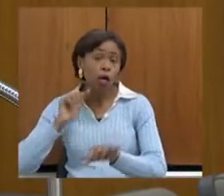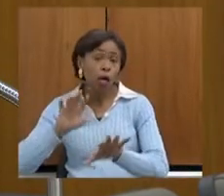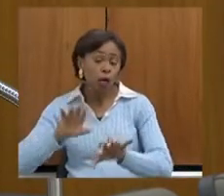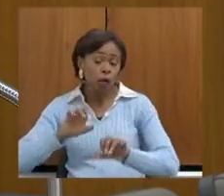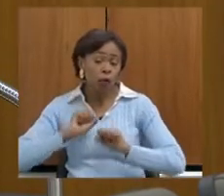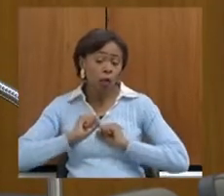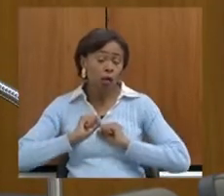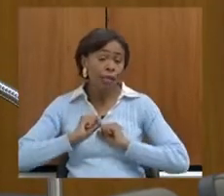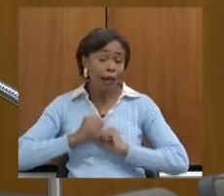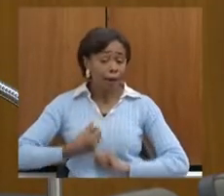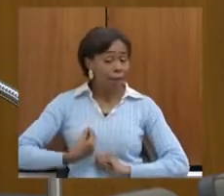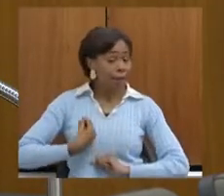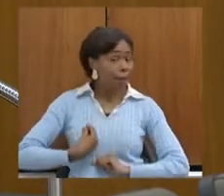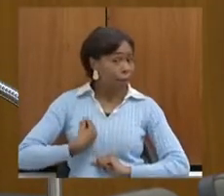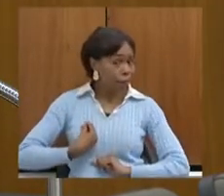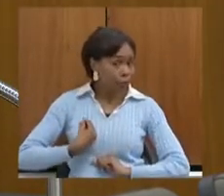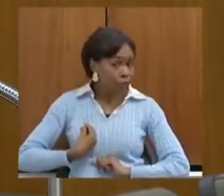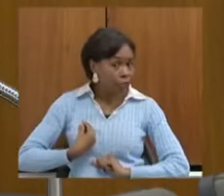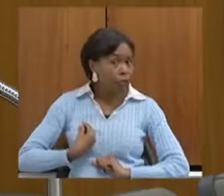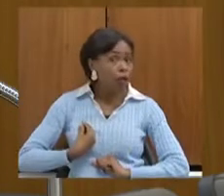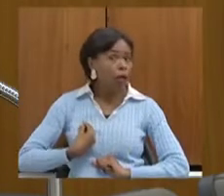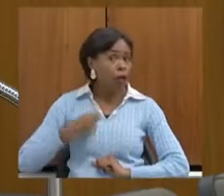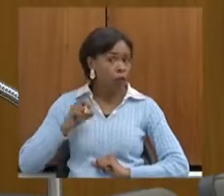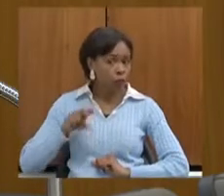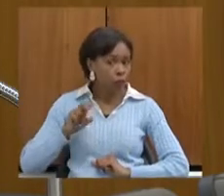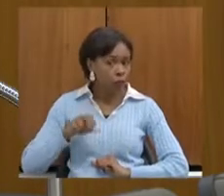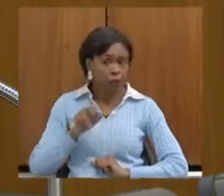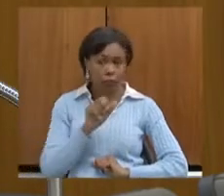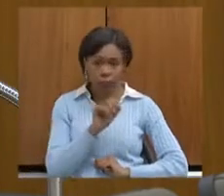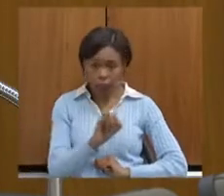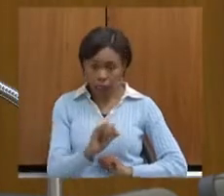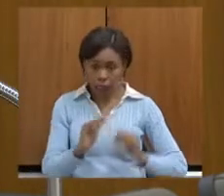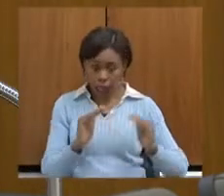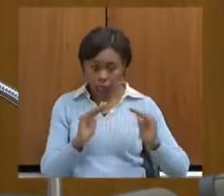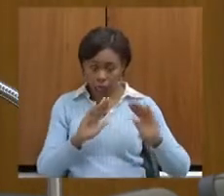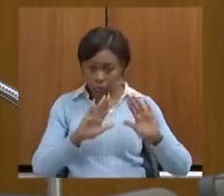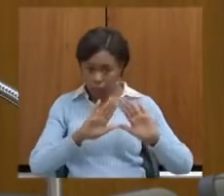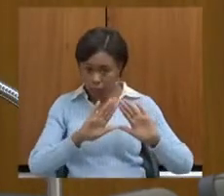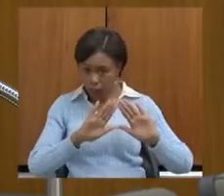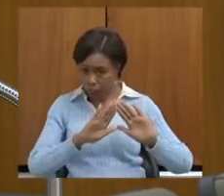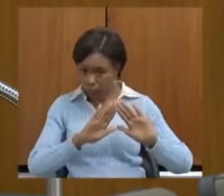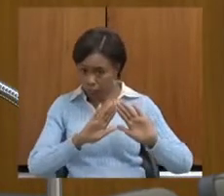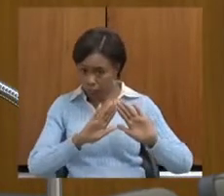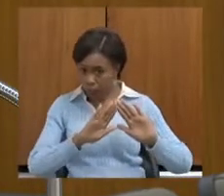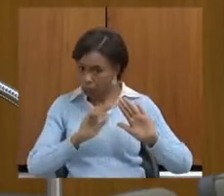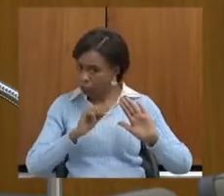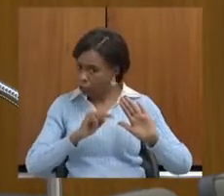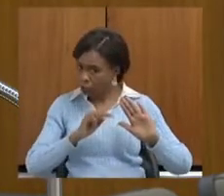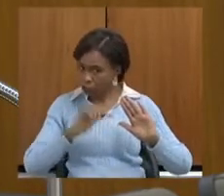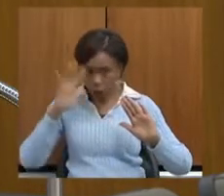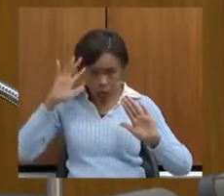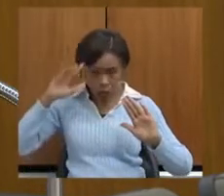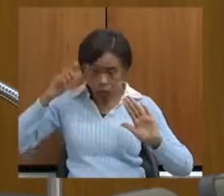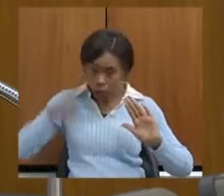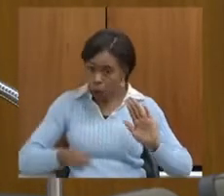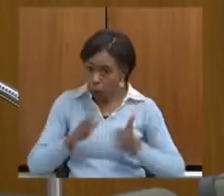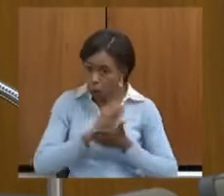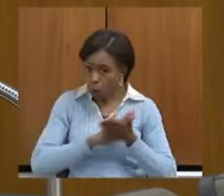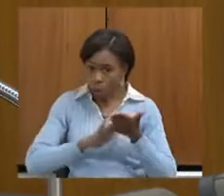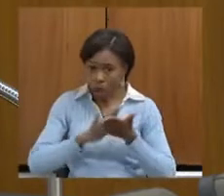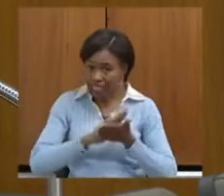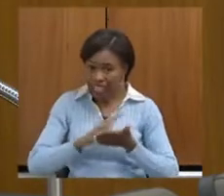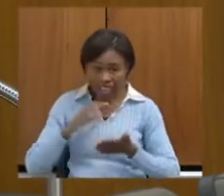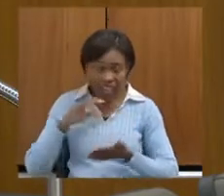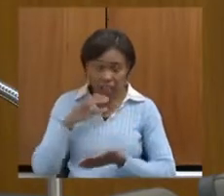se esta casa não tomar as devidas providências imediatamente